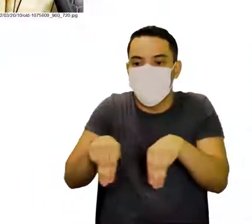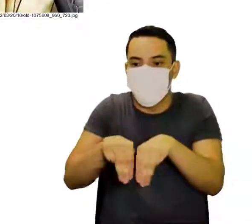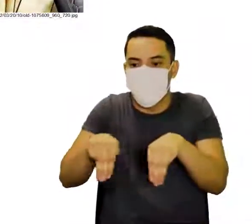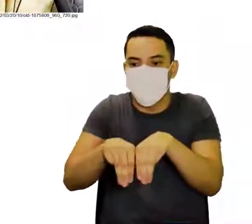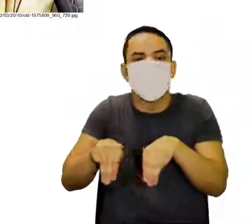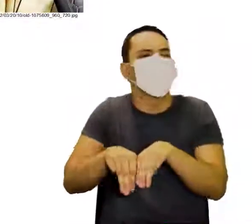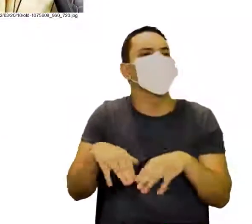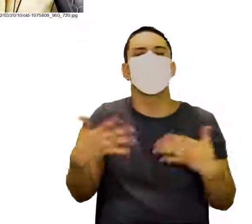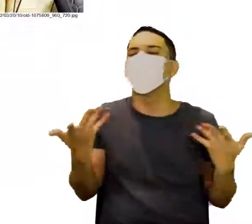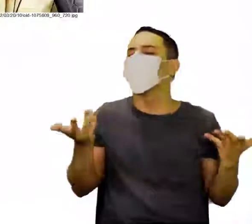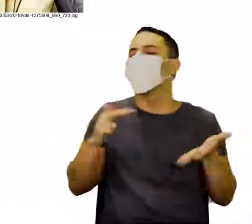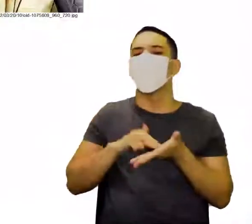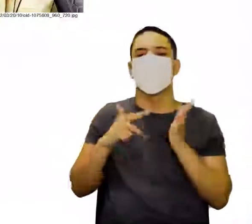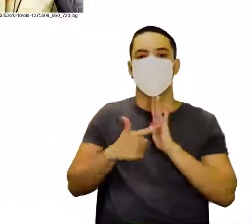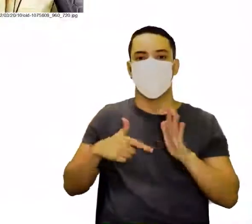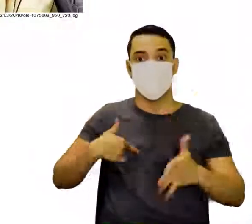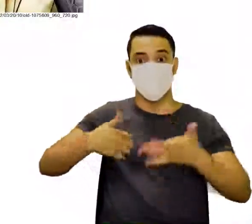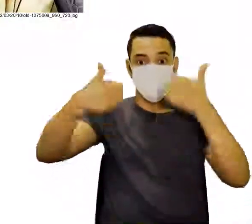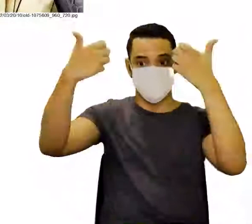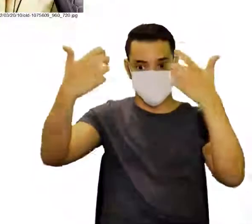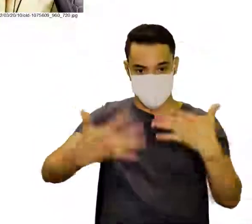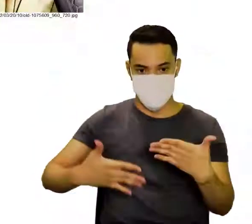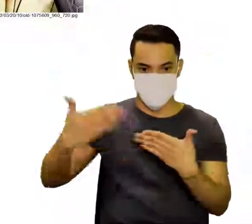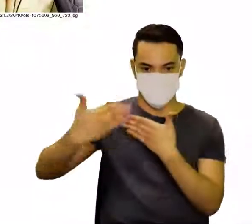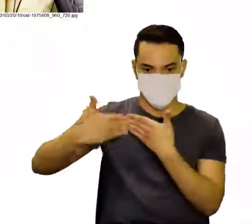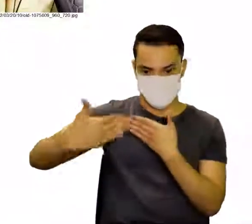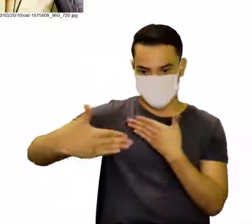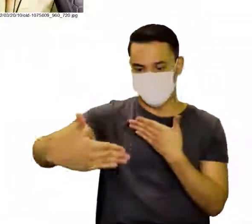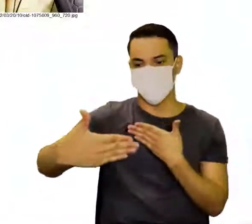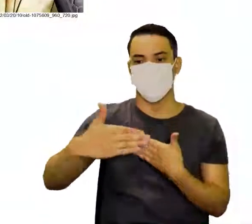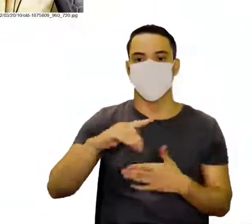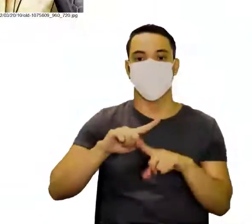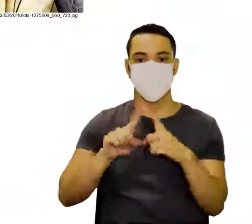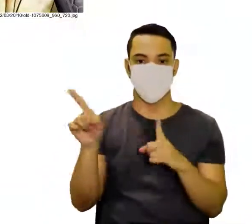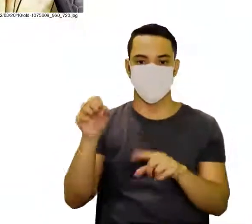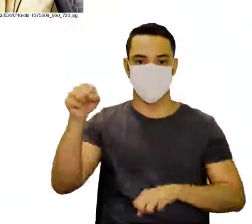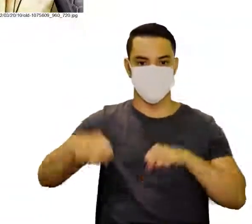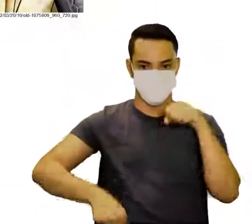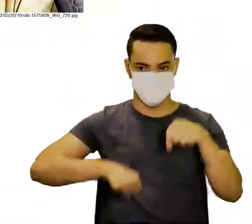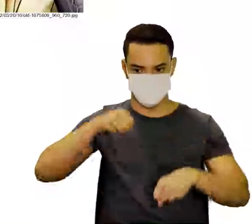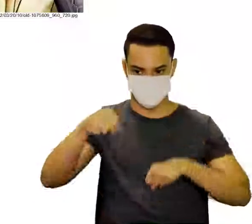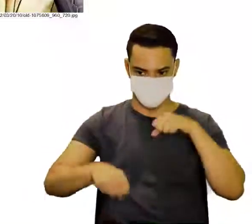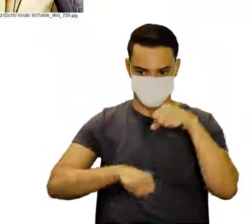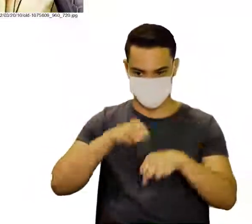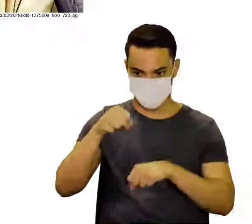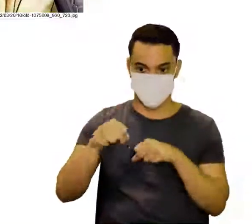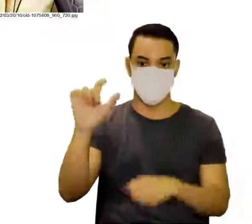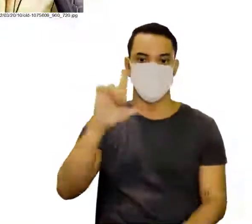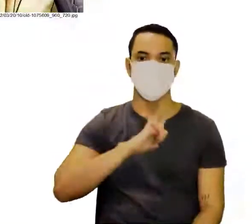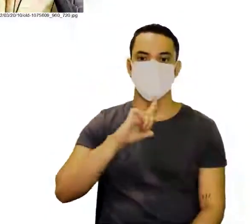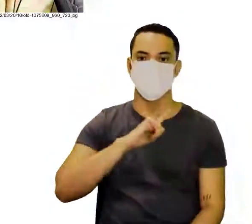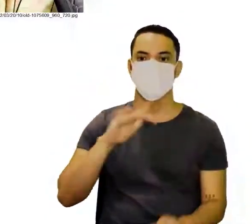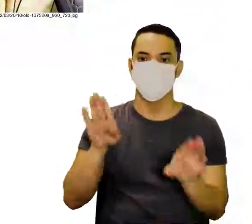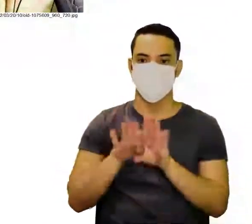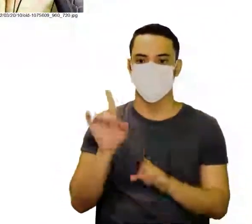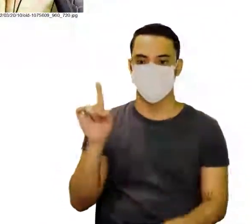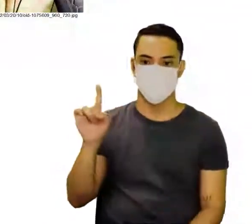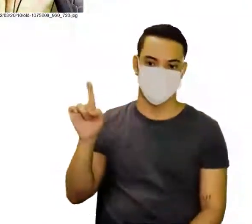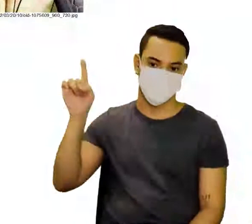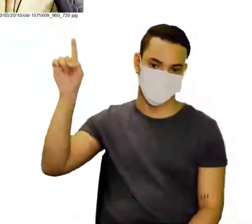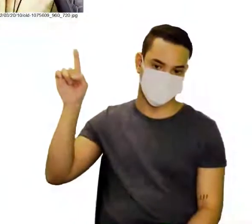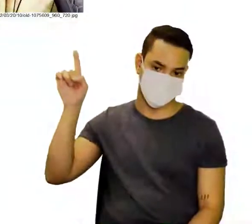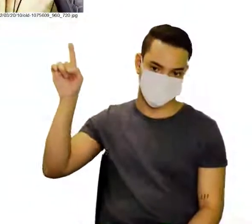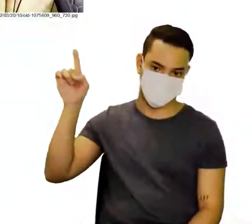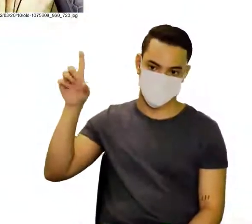isso? Eu vou explicar para vocês mais adiante, tá bom? Então tá aqui a nossa bicicleta. Nós temos aqui um dínamo,